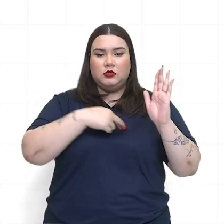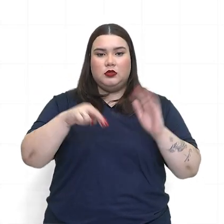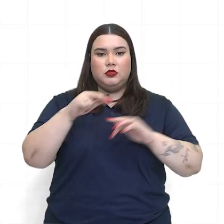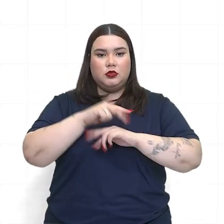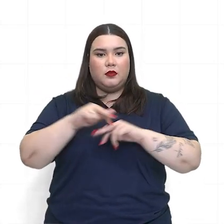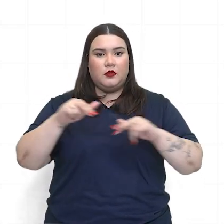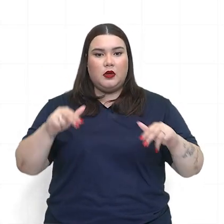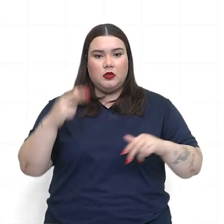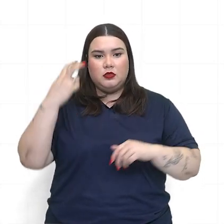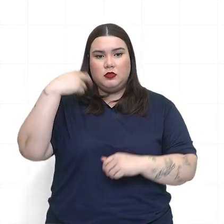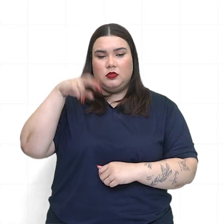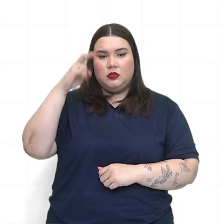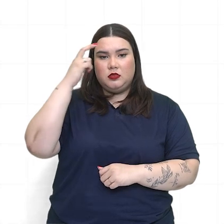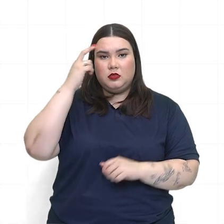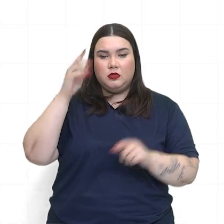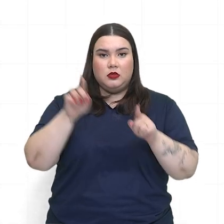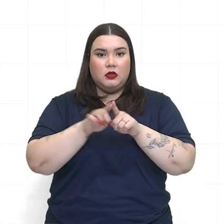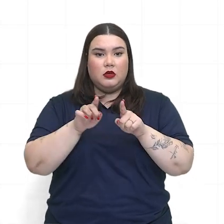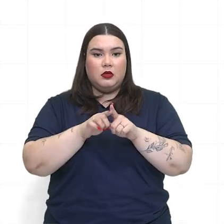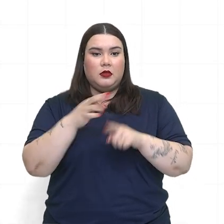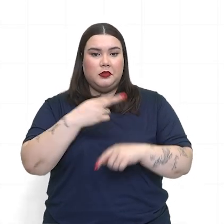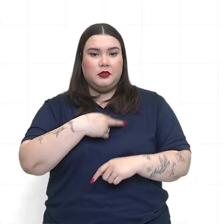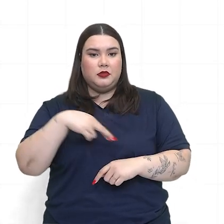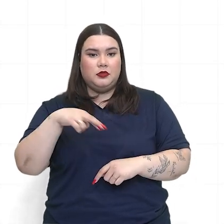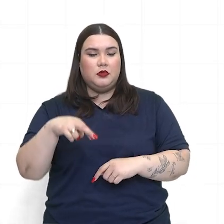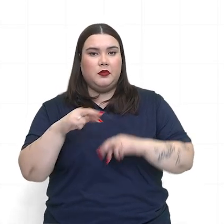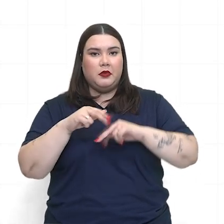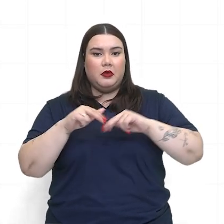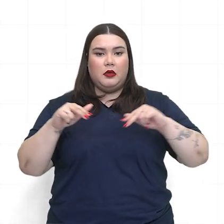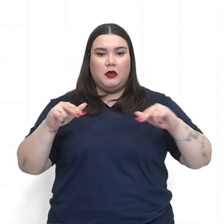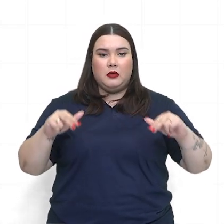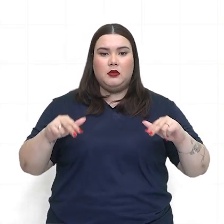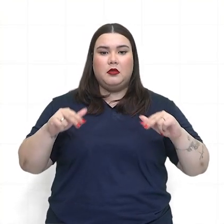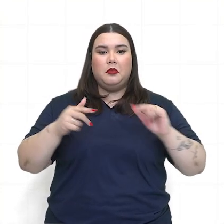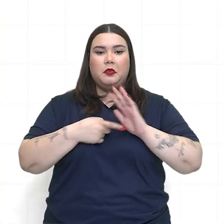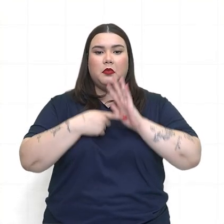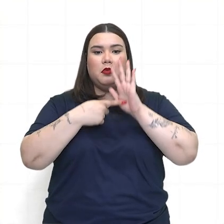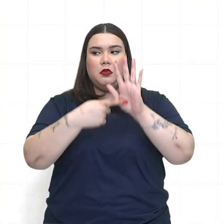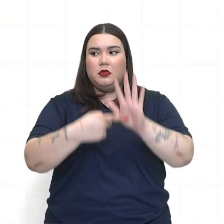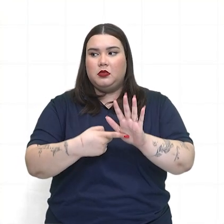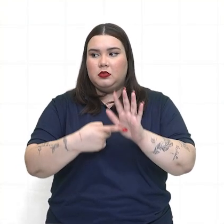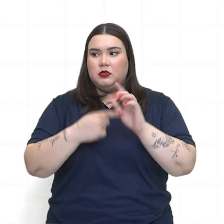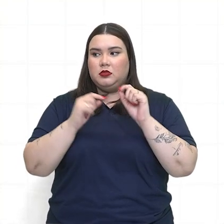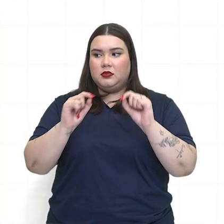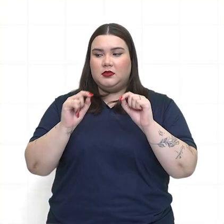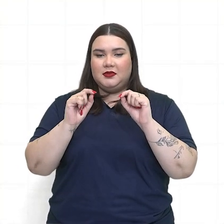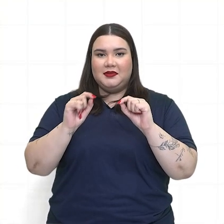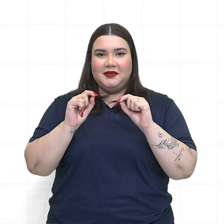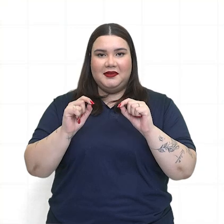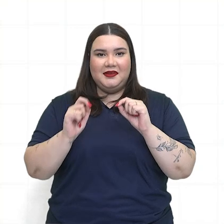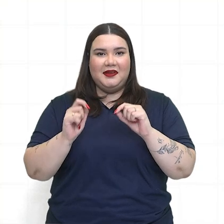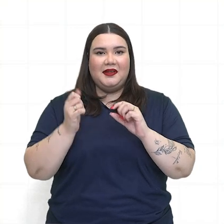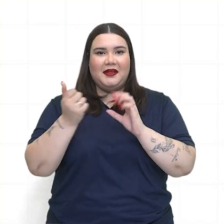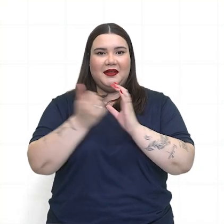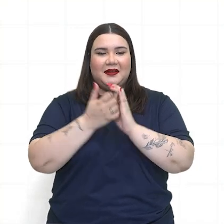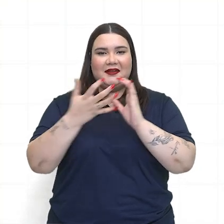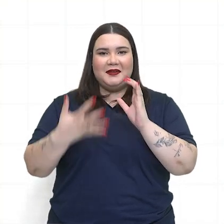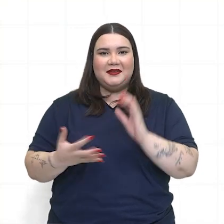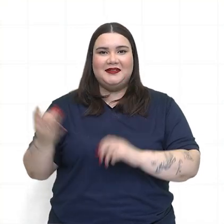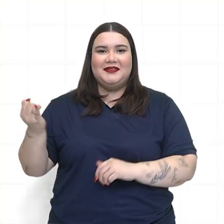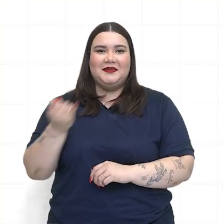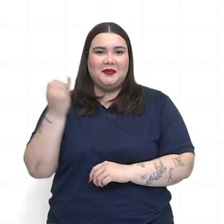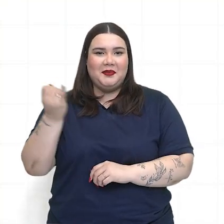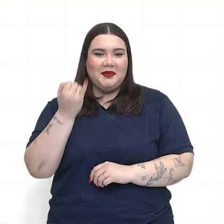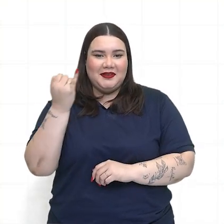diferentes culturas e religiões oferecem pistas valiosas para